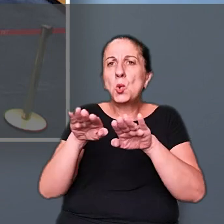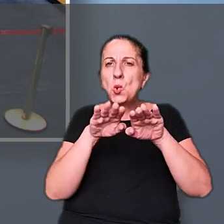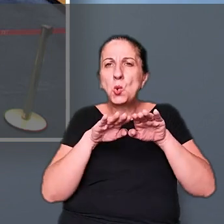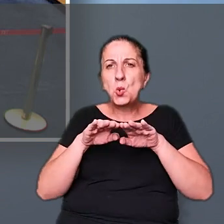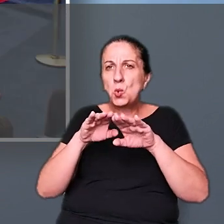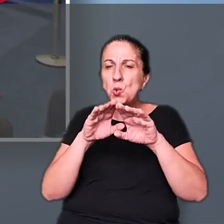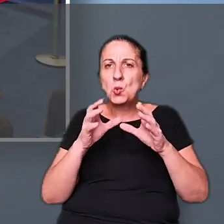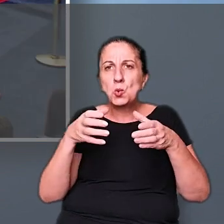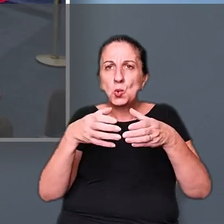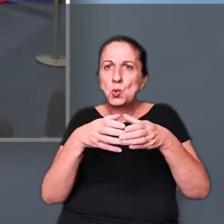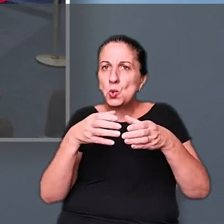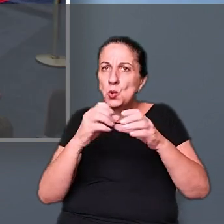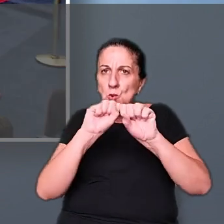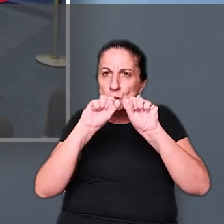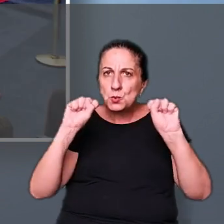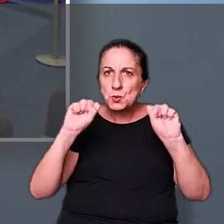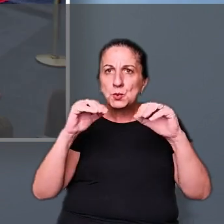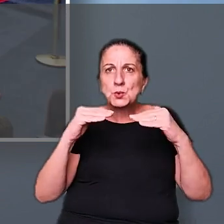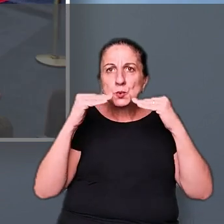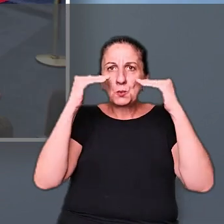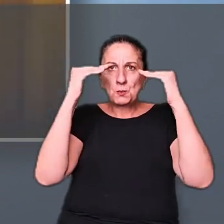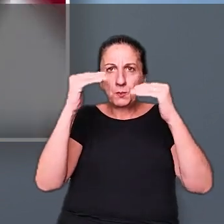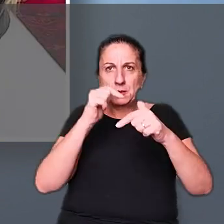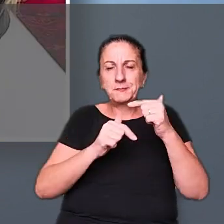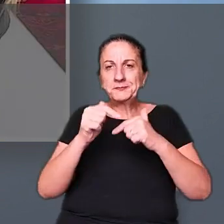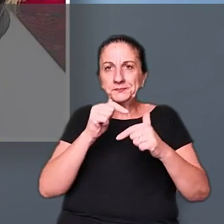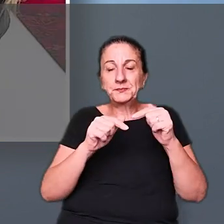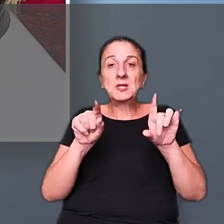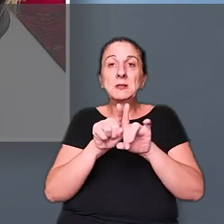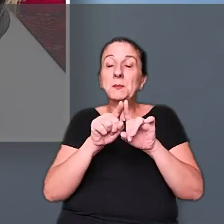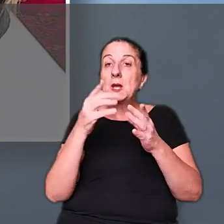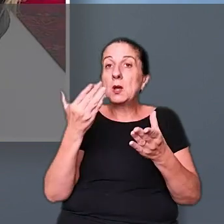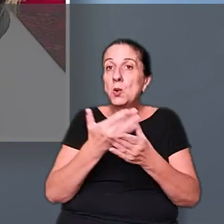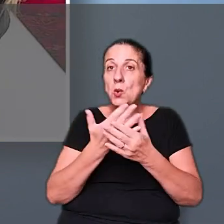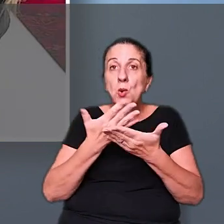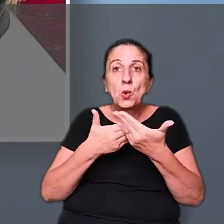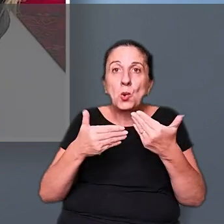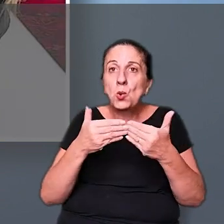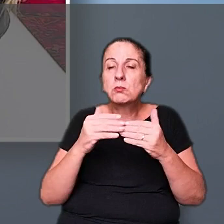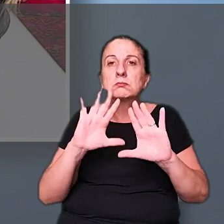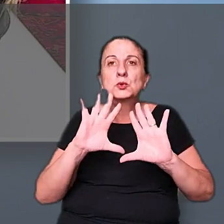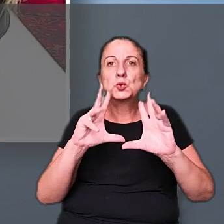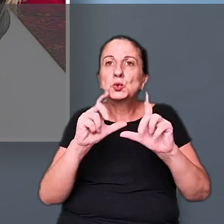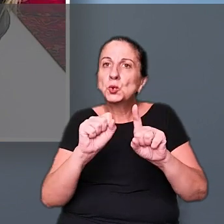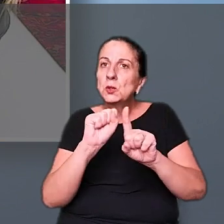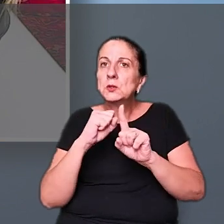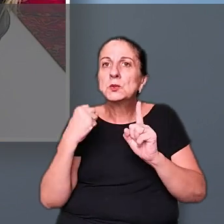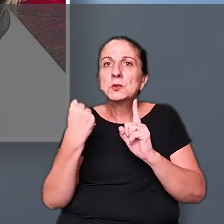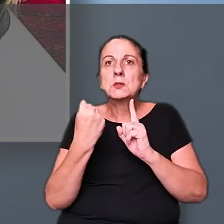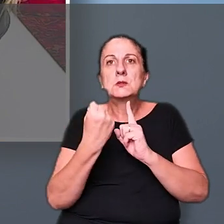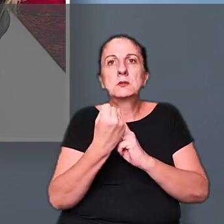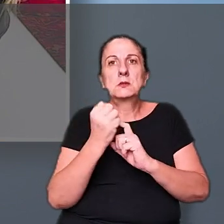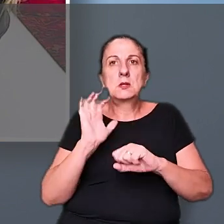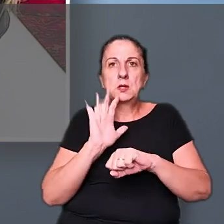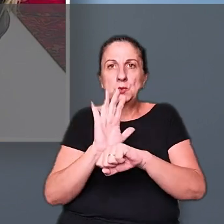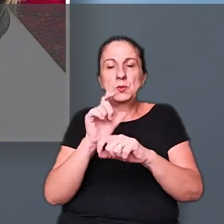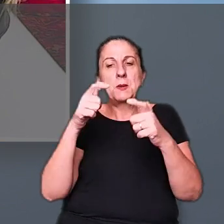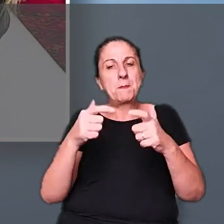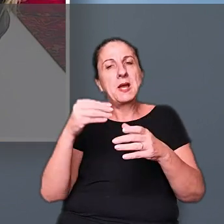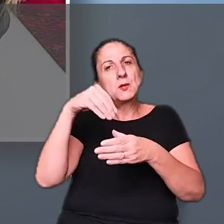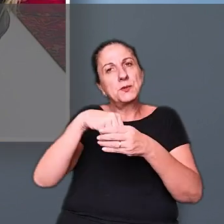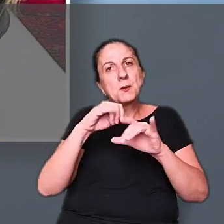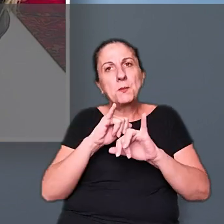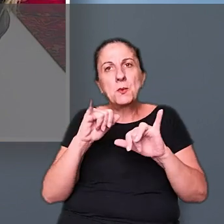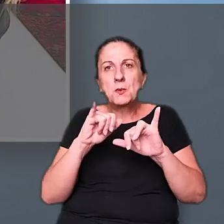jurisprudência uniformizada da Corte Superior Trabalhista. Ações da Justiça do Trabalho, que beneficiam toda a sociedade, também têm espaço